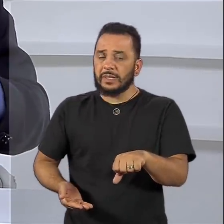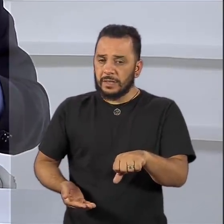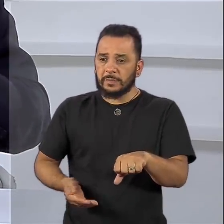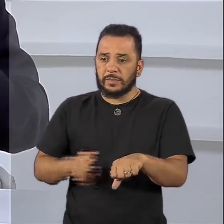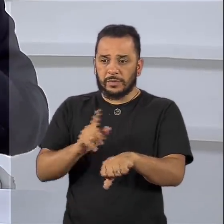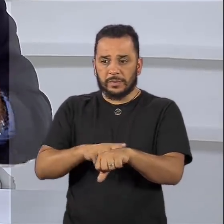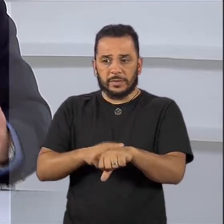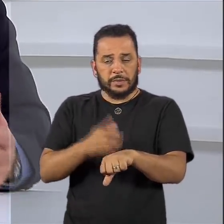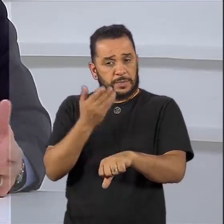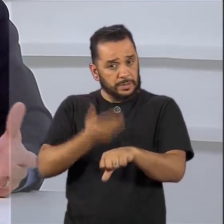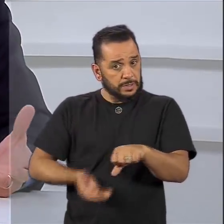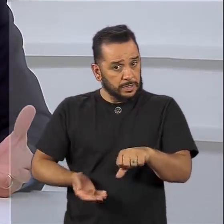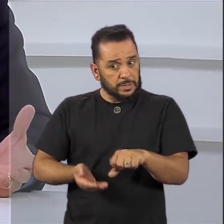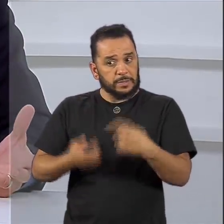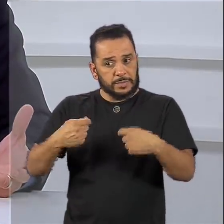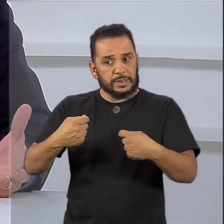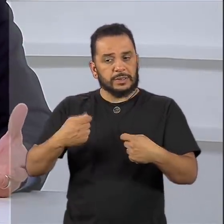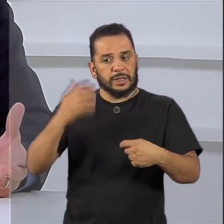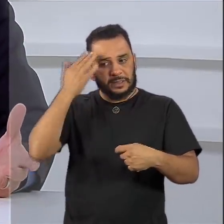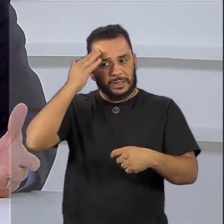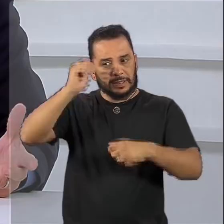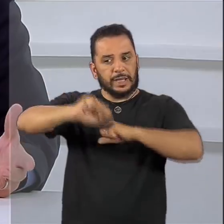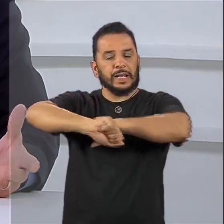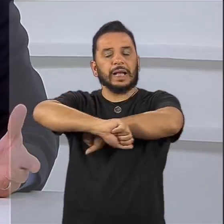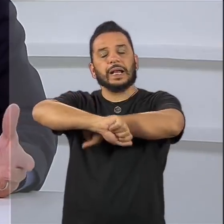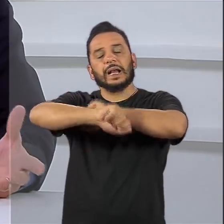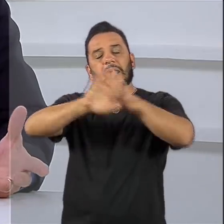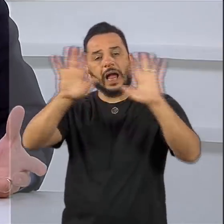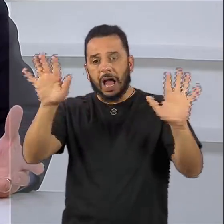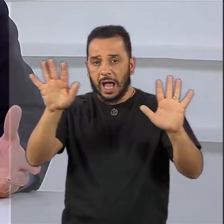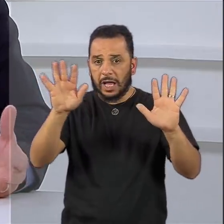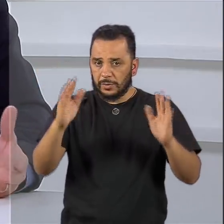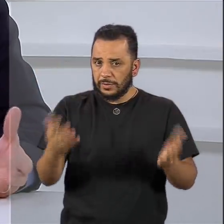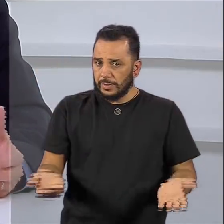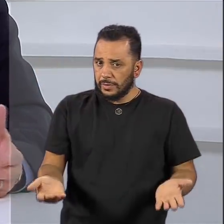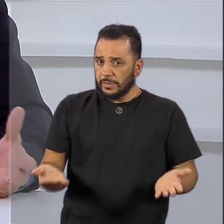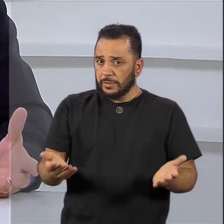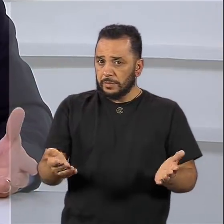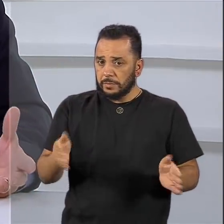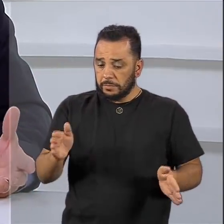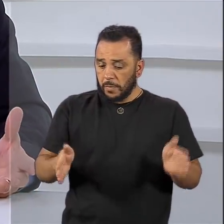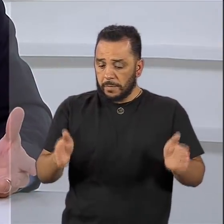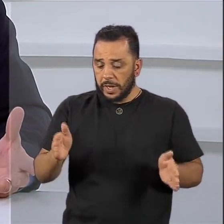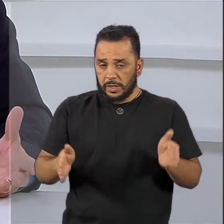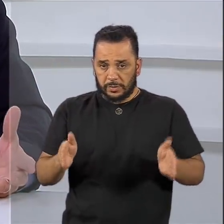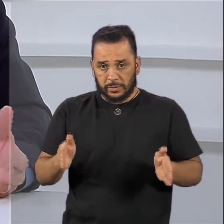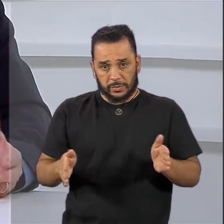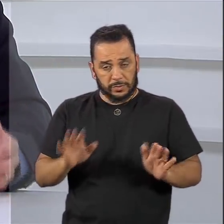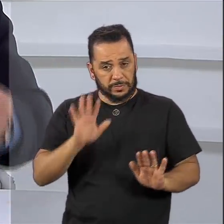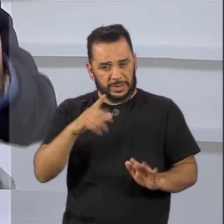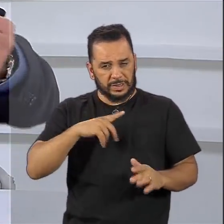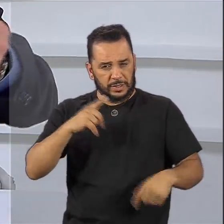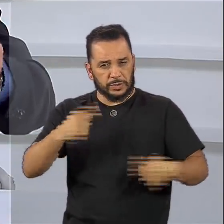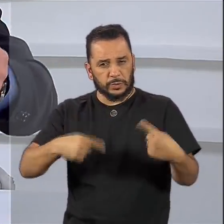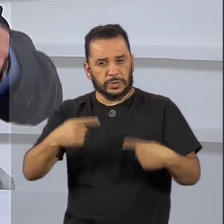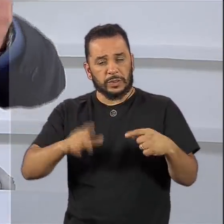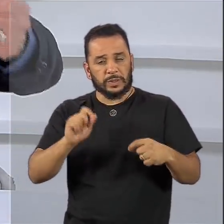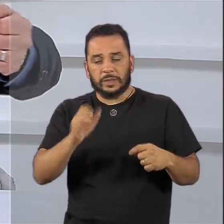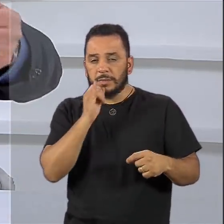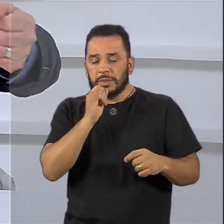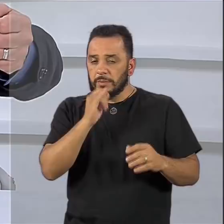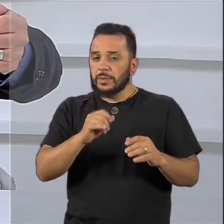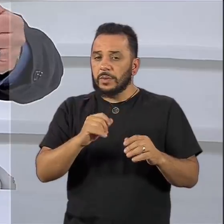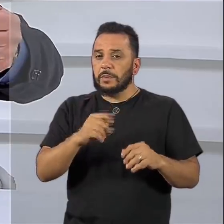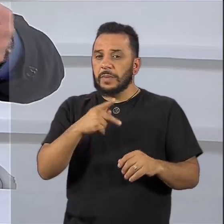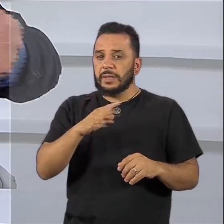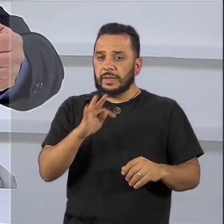clareza exatamente sobre qual é esse momento, né? Tem até uma discussão que me parece que surgiu completamente sem sentido. Fala, não, o que o PT quer é botar